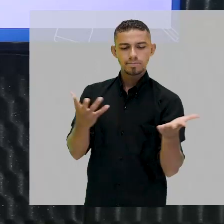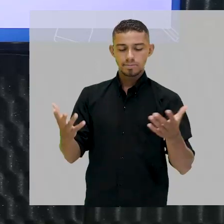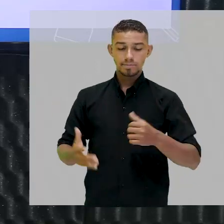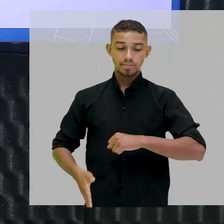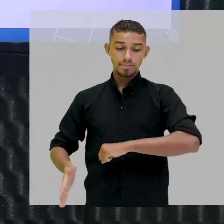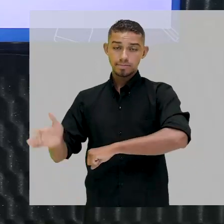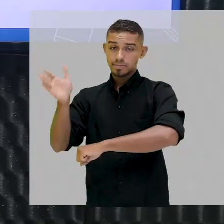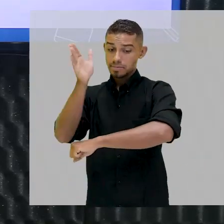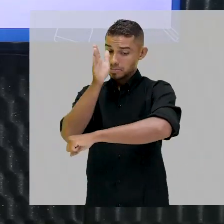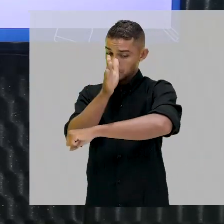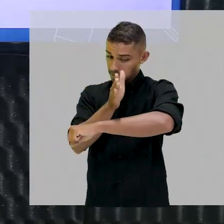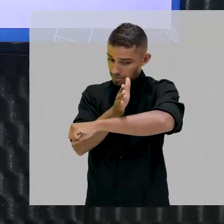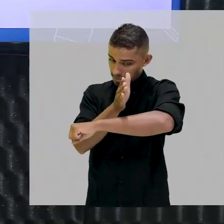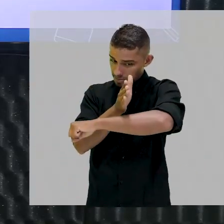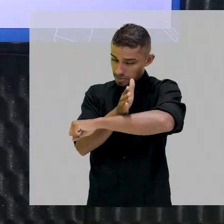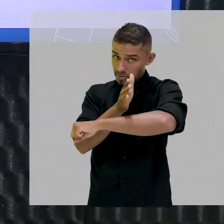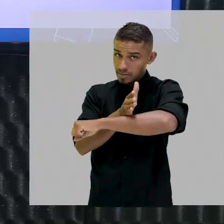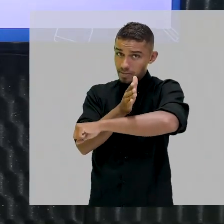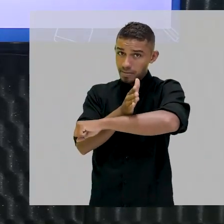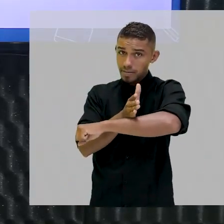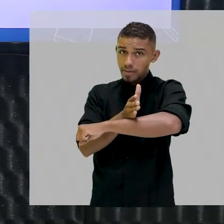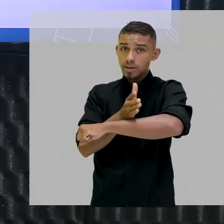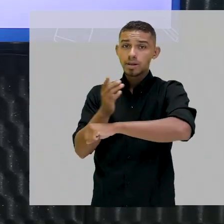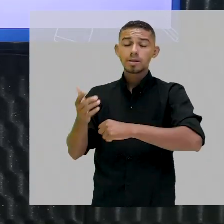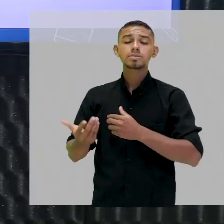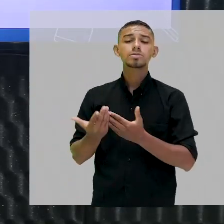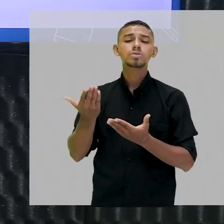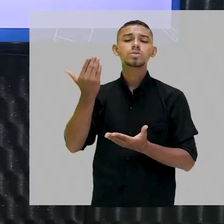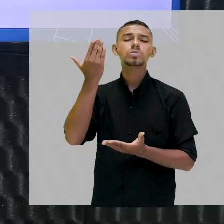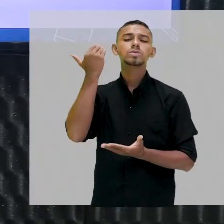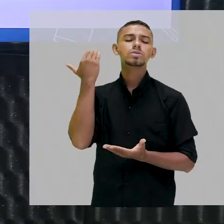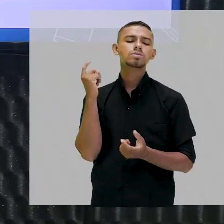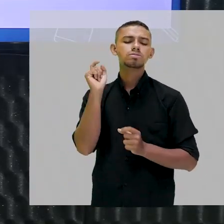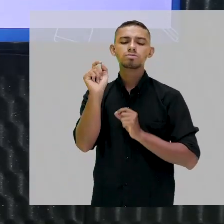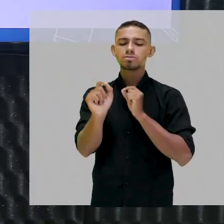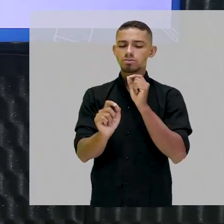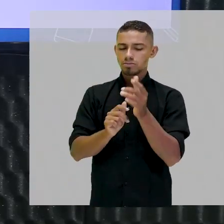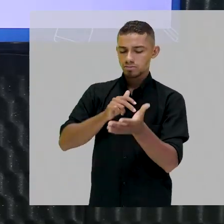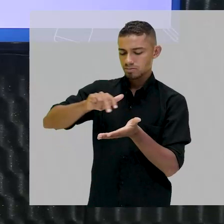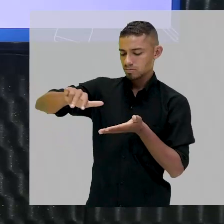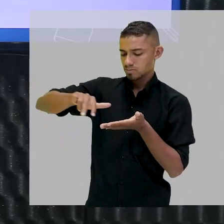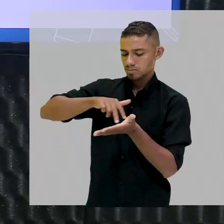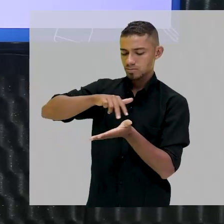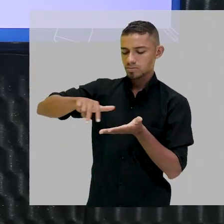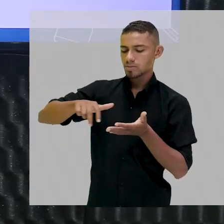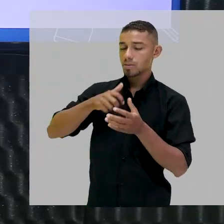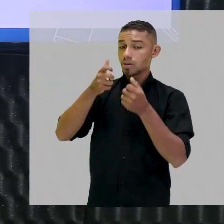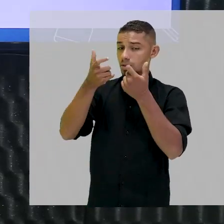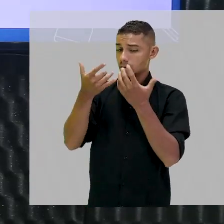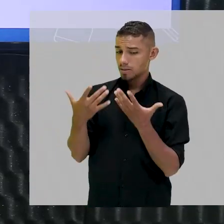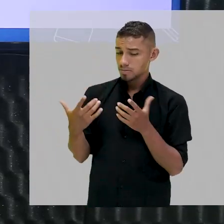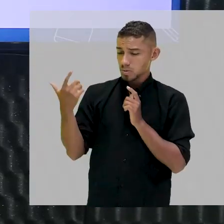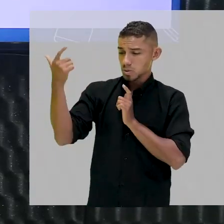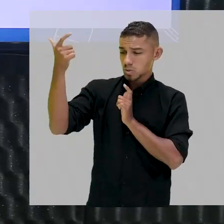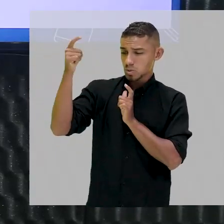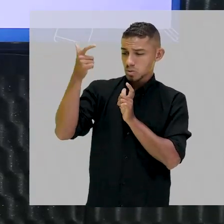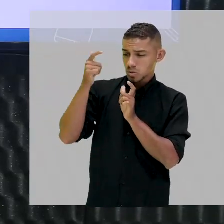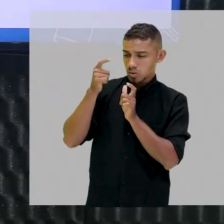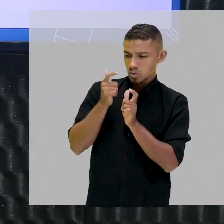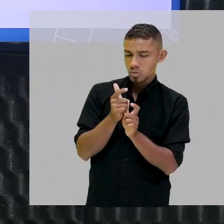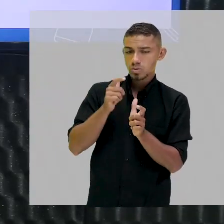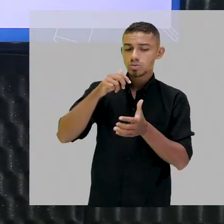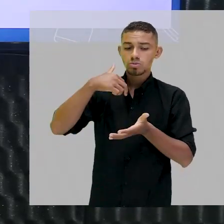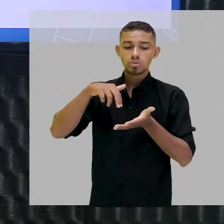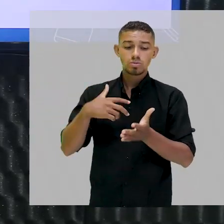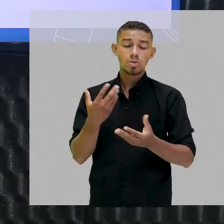Média, aí nós estudamos que na Idade Média a dança ela teve uma certa decadência,